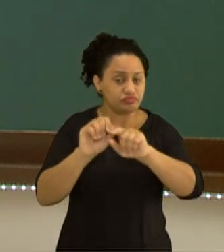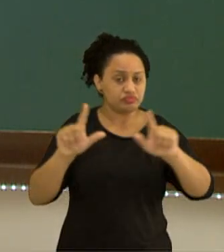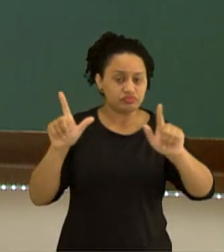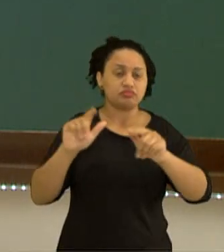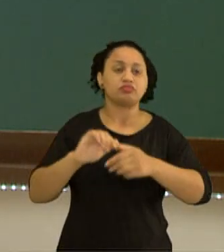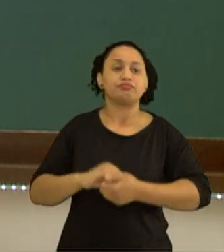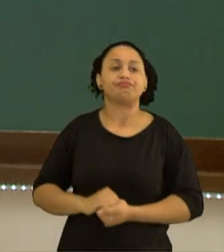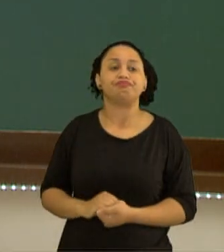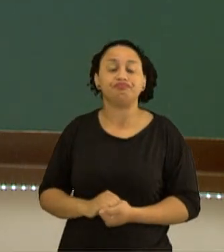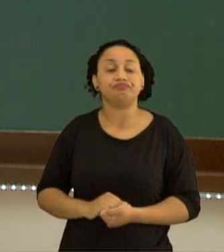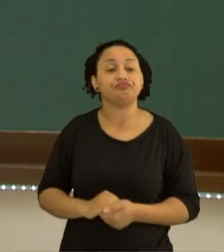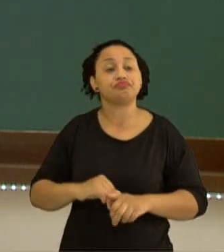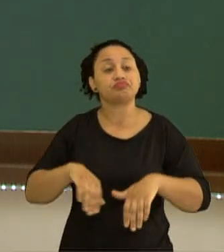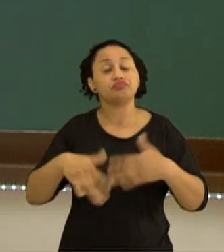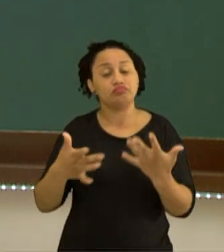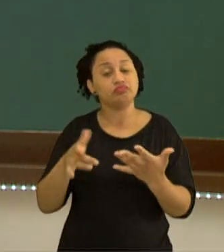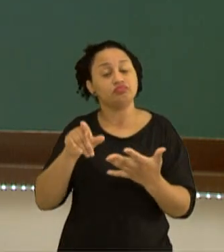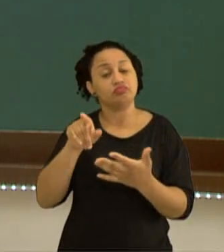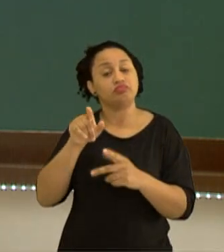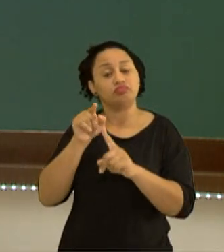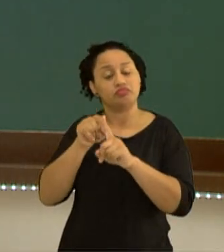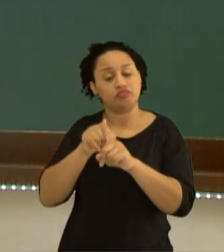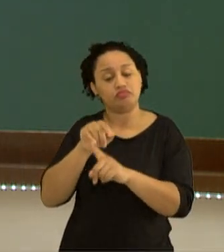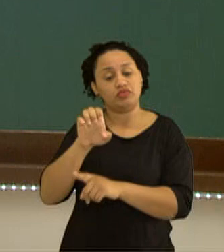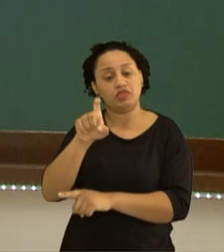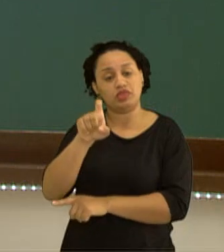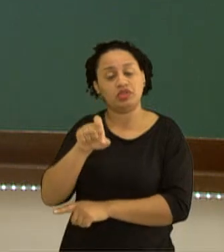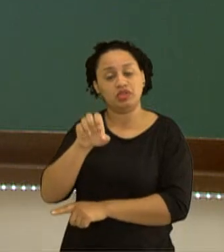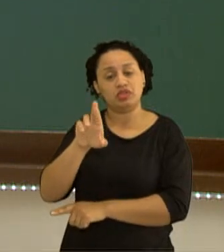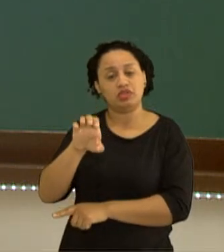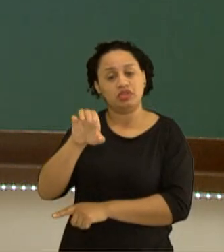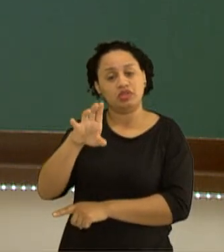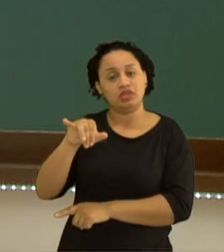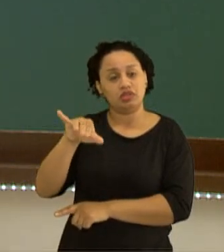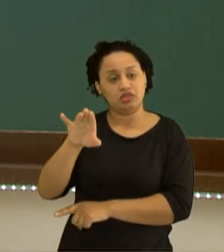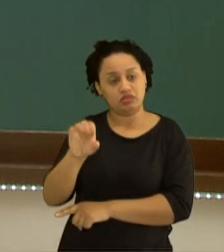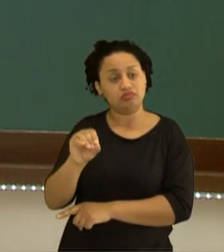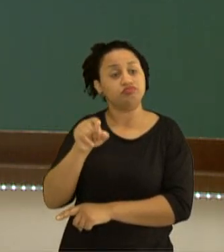Então, o exercício físico, né, ele tem extrema importância para o